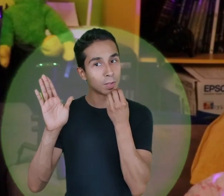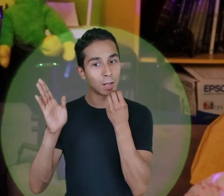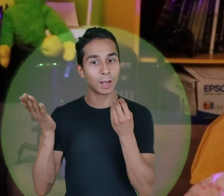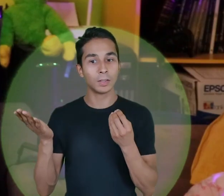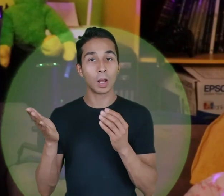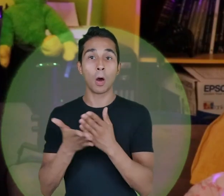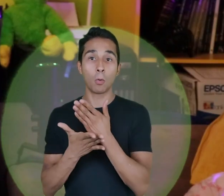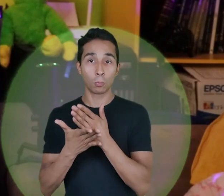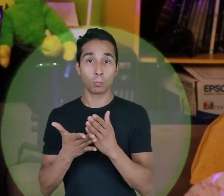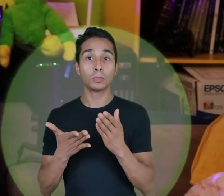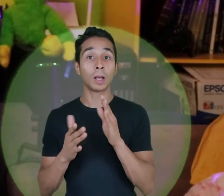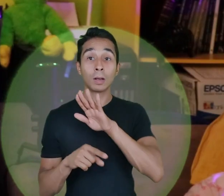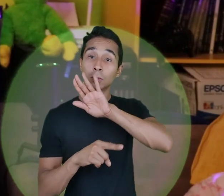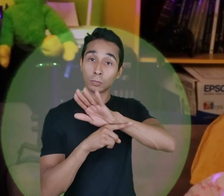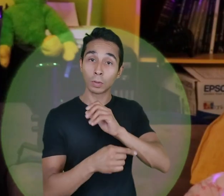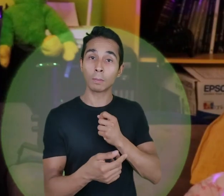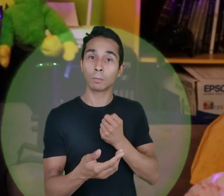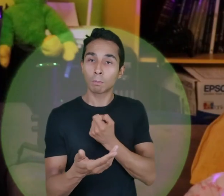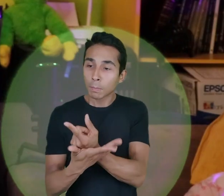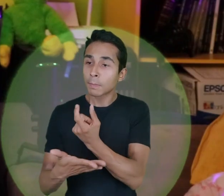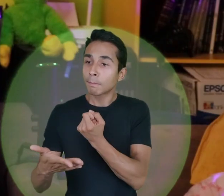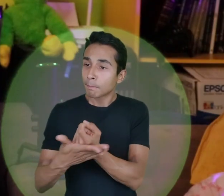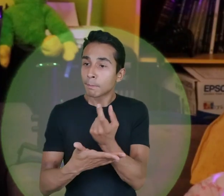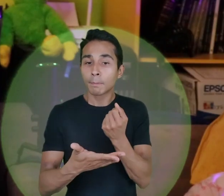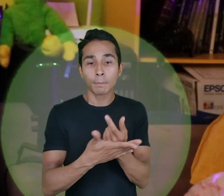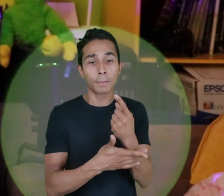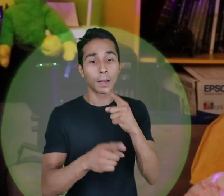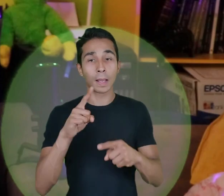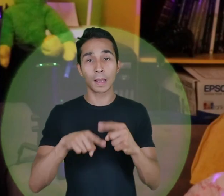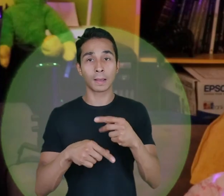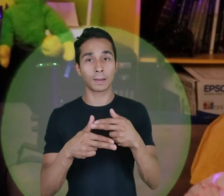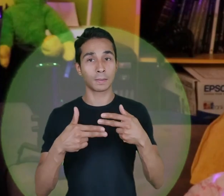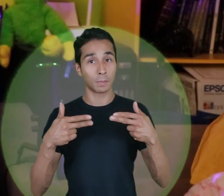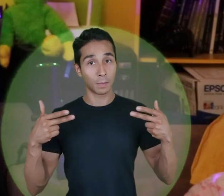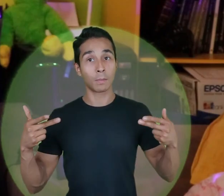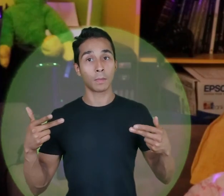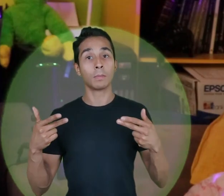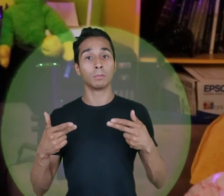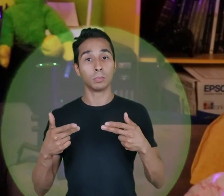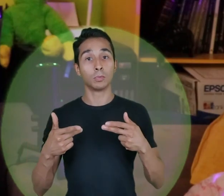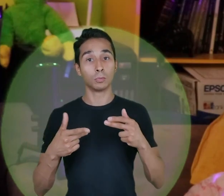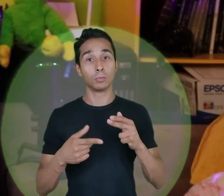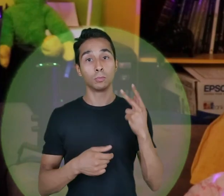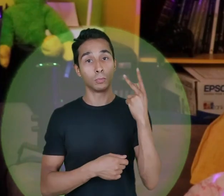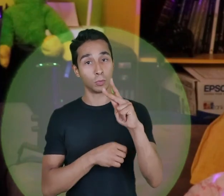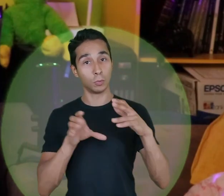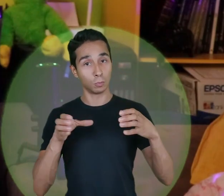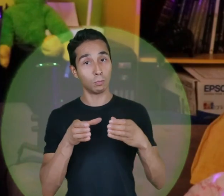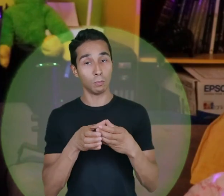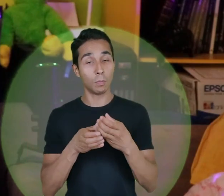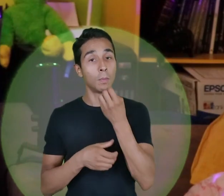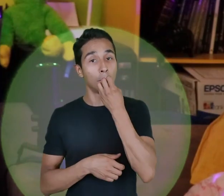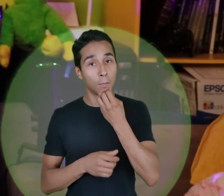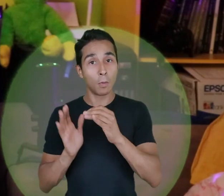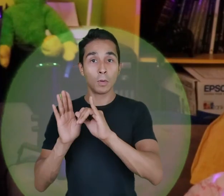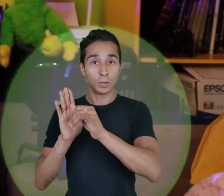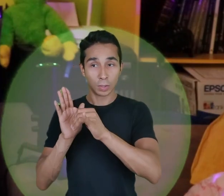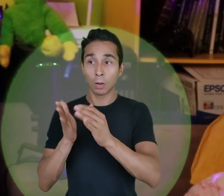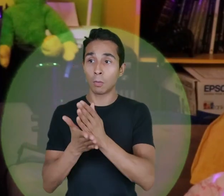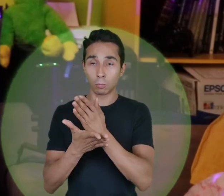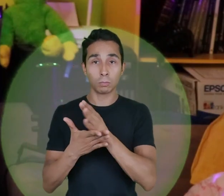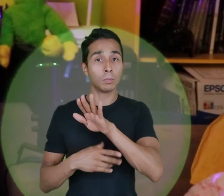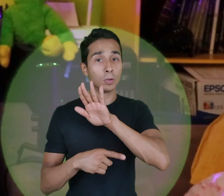permitem que você compre equipamentos e depois que o seu grupo continue com os equipamentos como um processo de continuação do seu projeto, né?